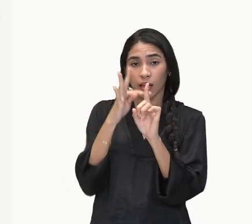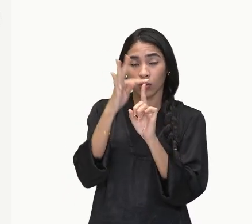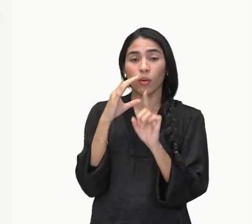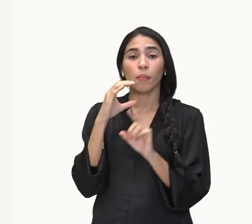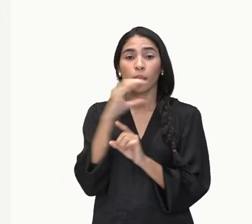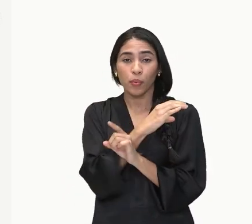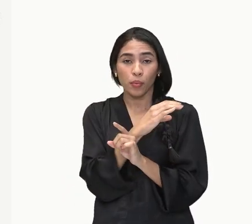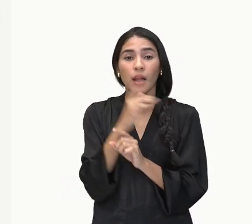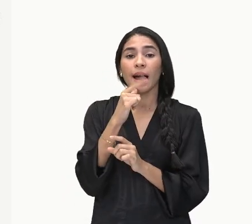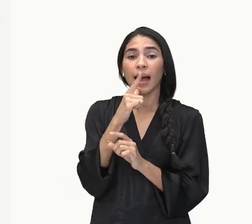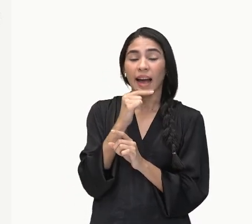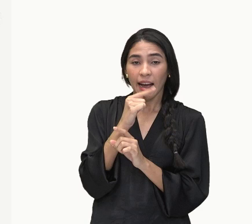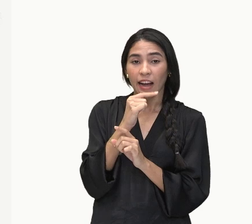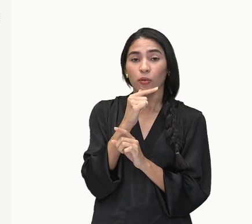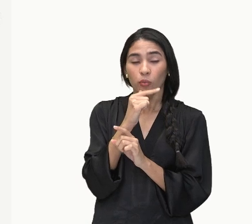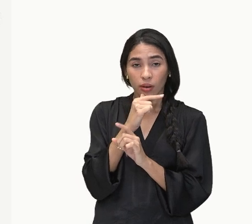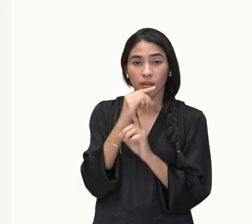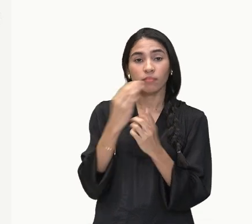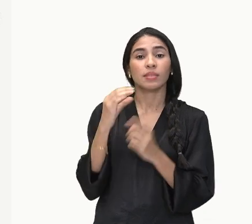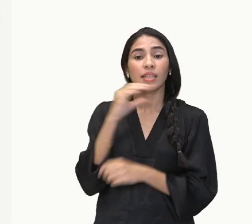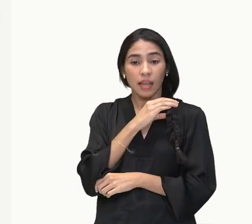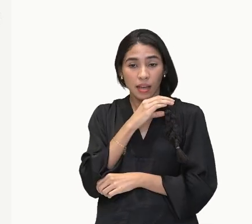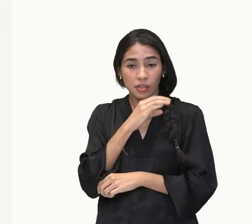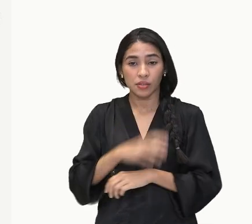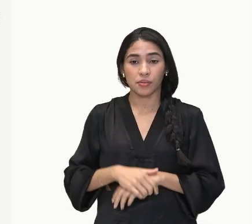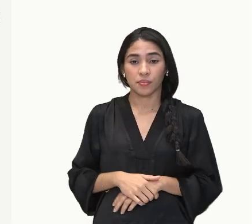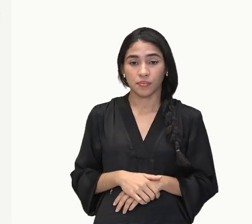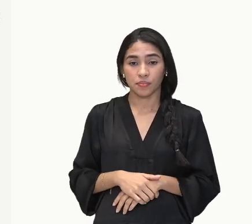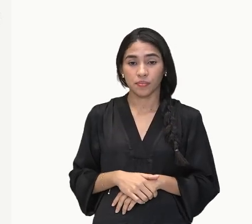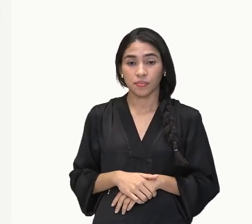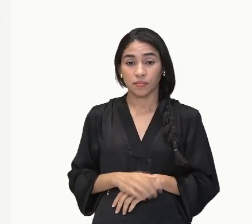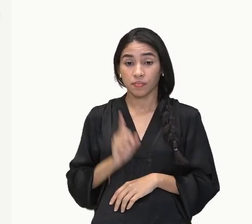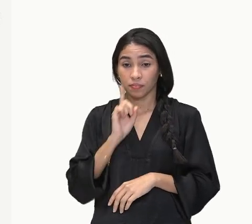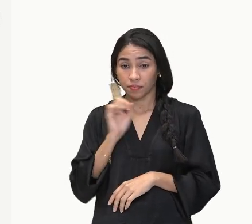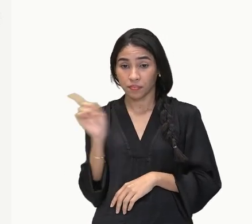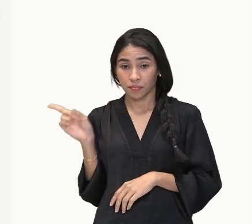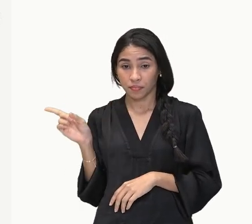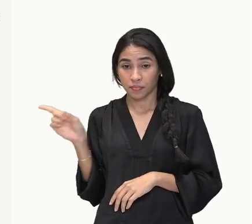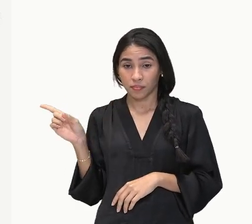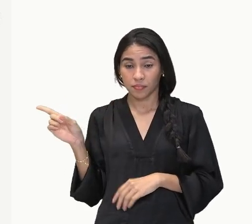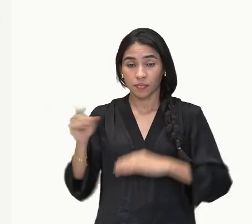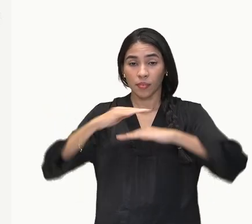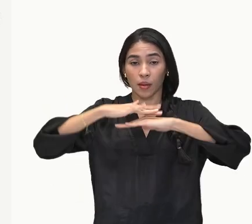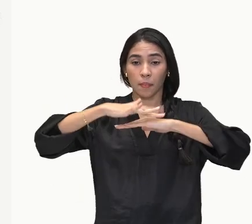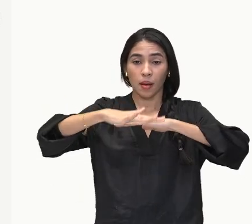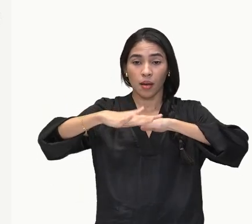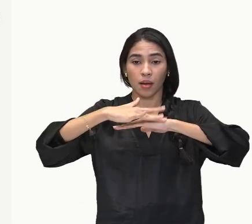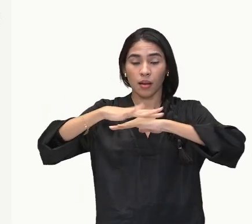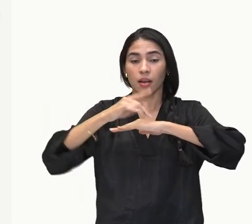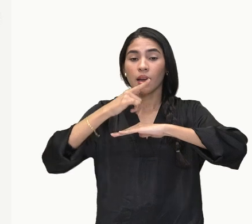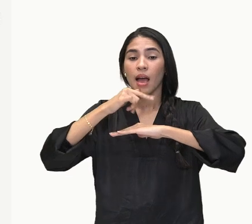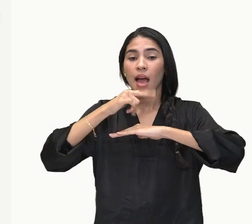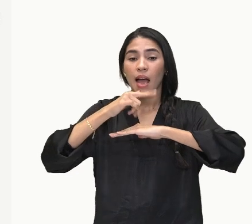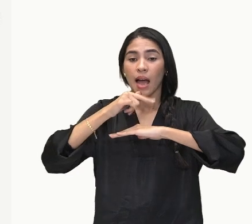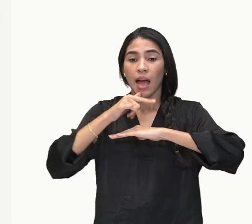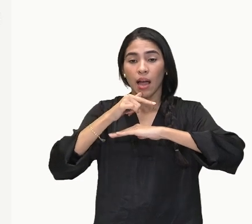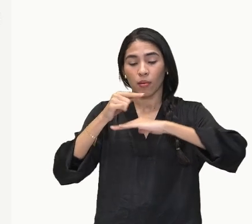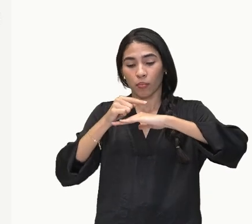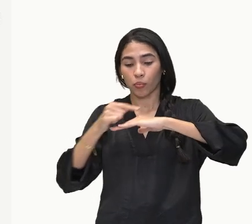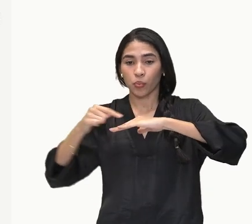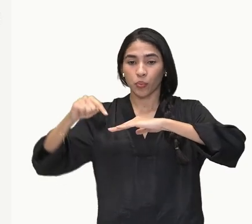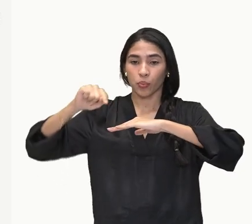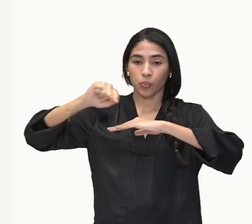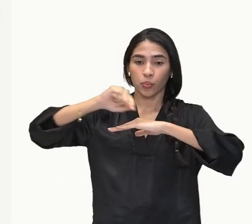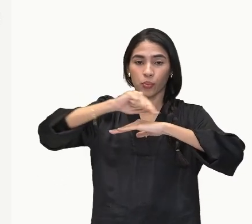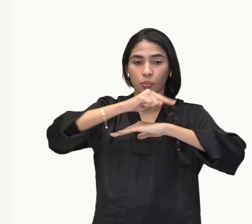certo? Essa água veio da onde? Ela veio dessa fonte de água externa, né? Passou aqui pela bomba